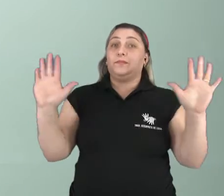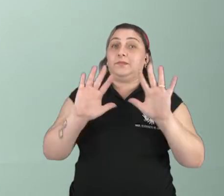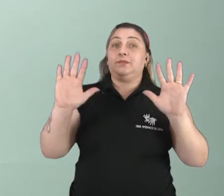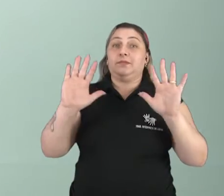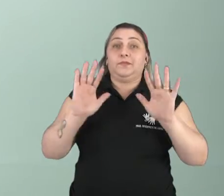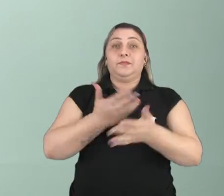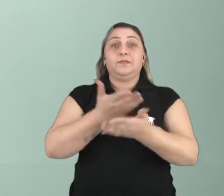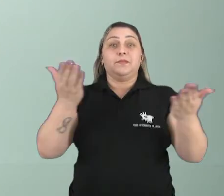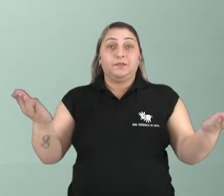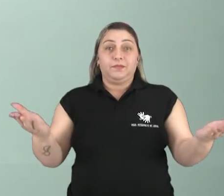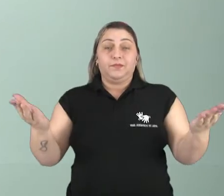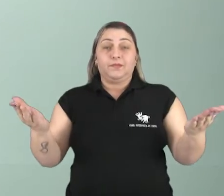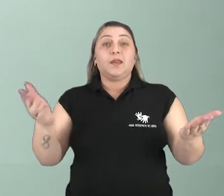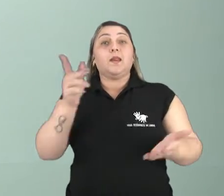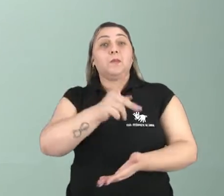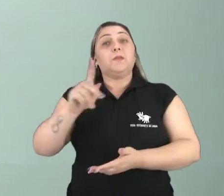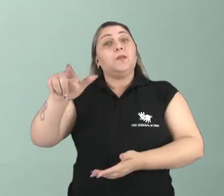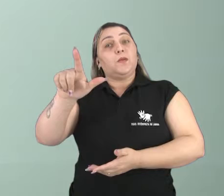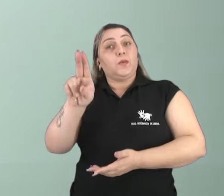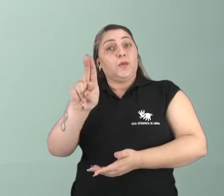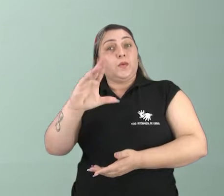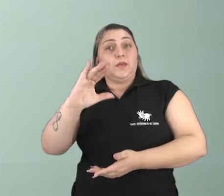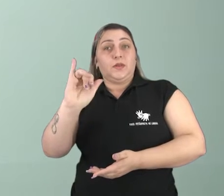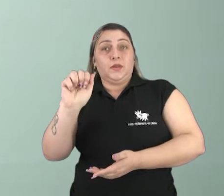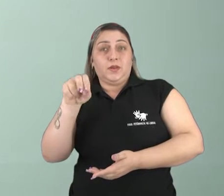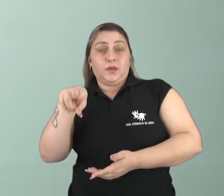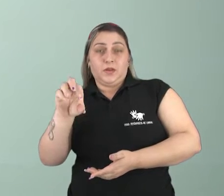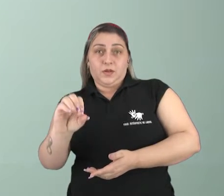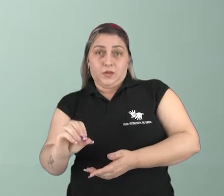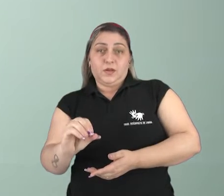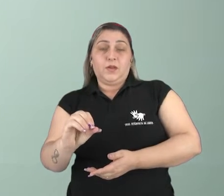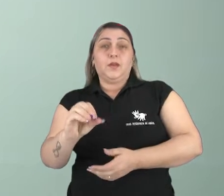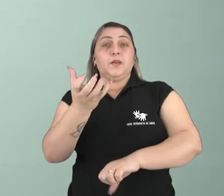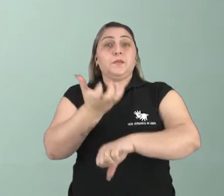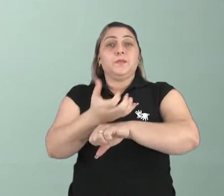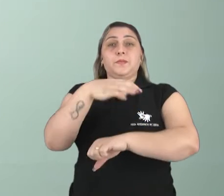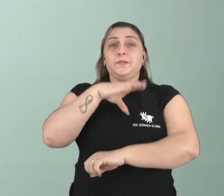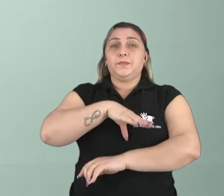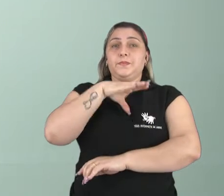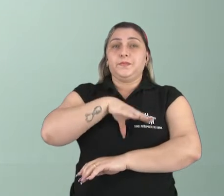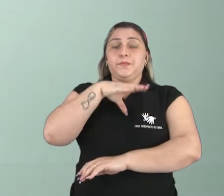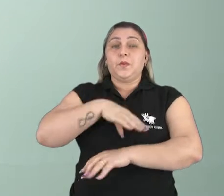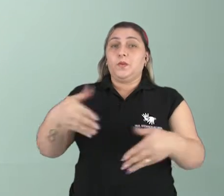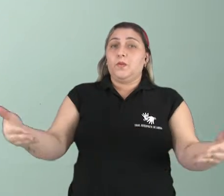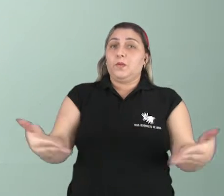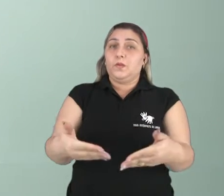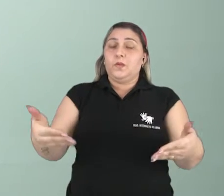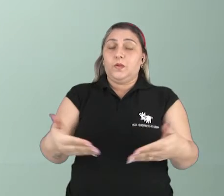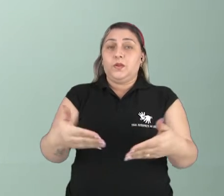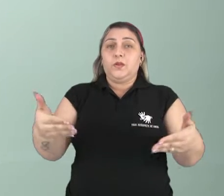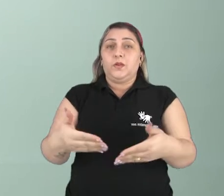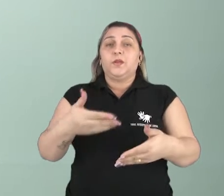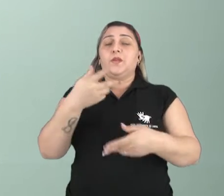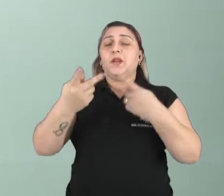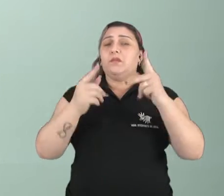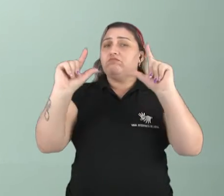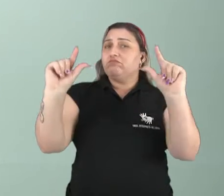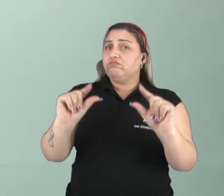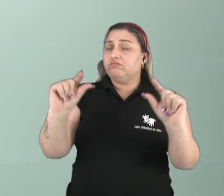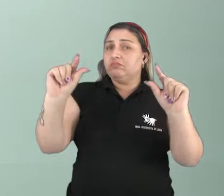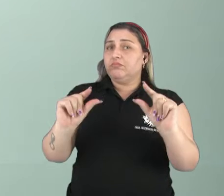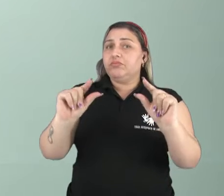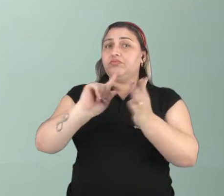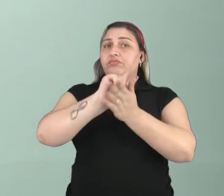Olá, pessoal. Eu sou o professor Luciano, do componente de língua portuguesa, e hoje nós vamos falar sobre